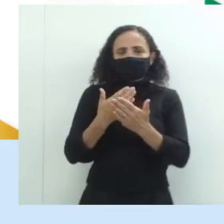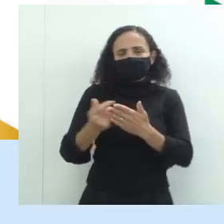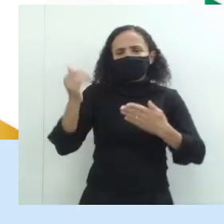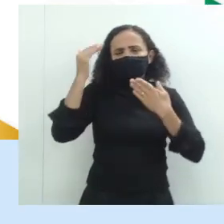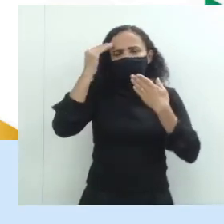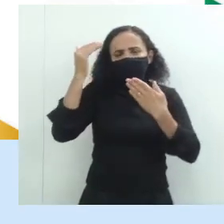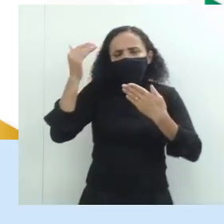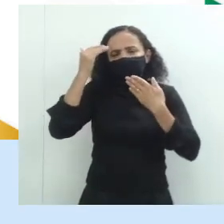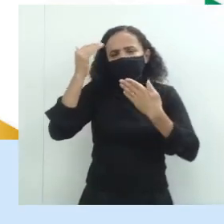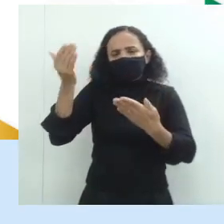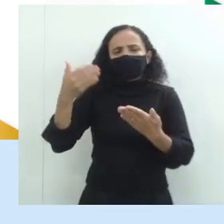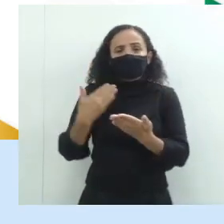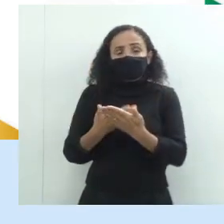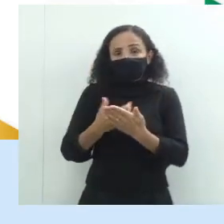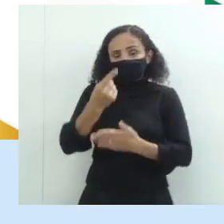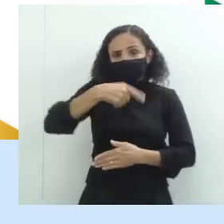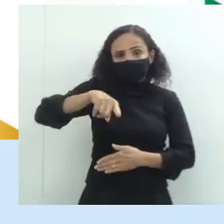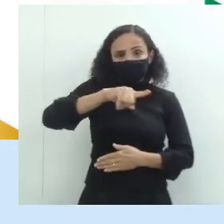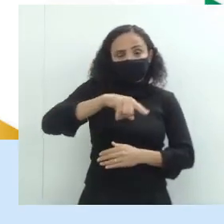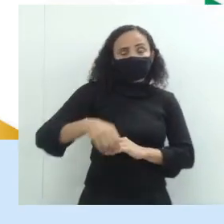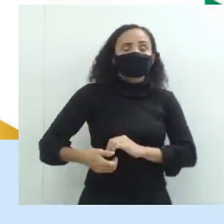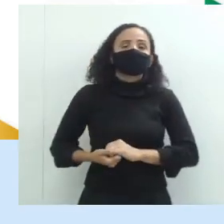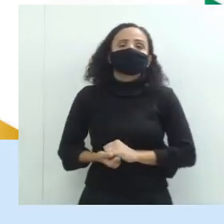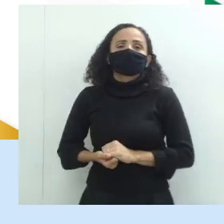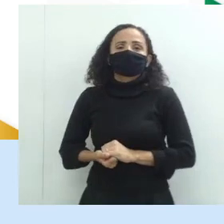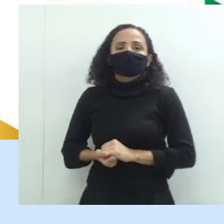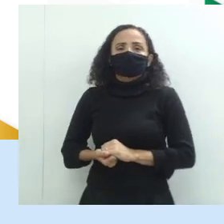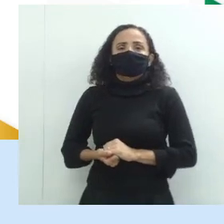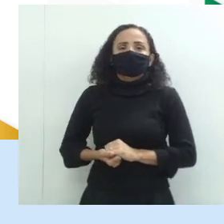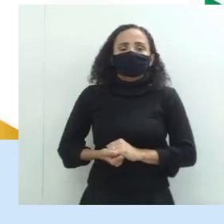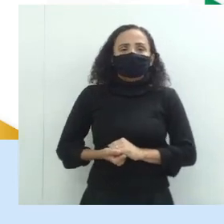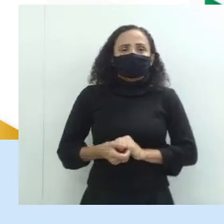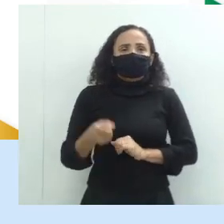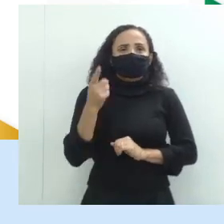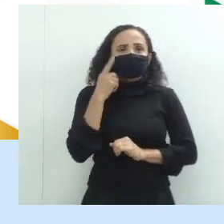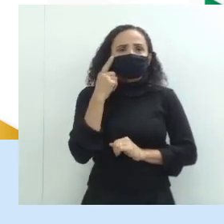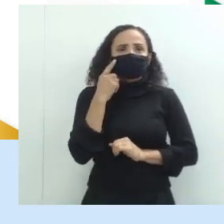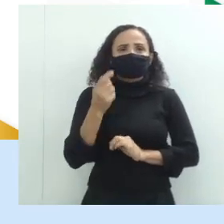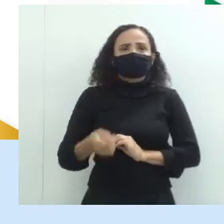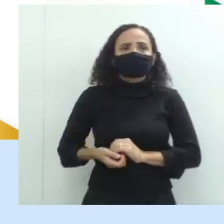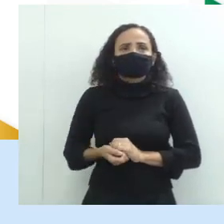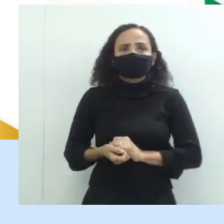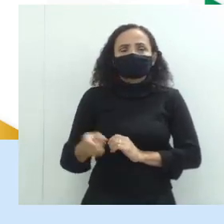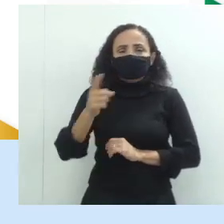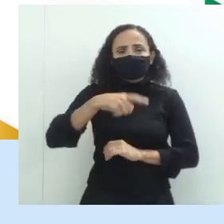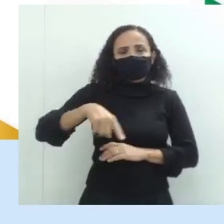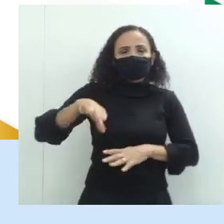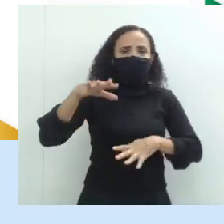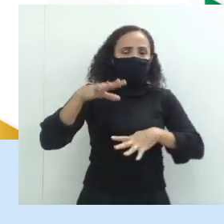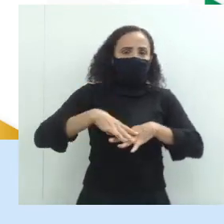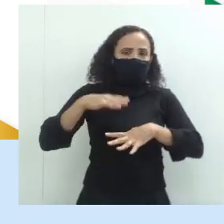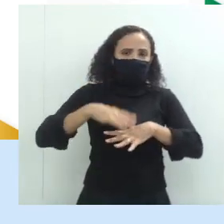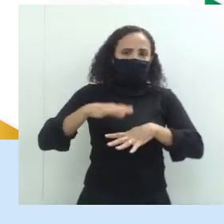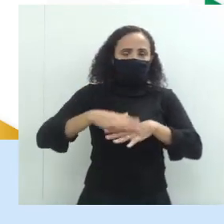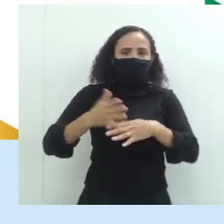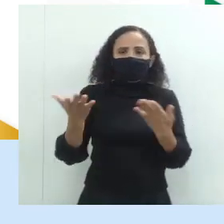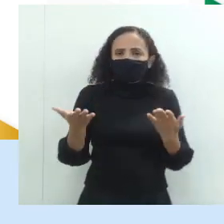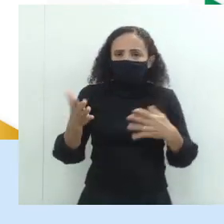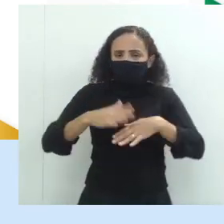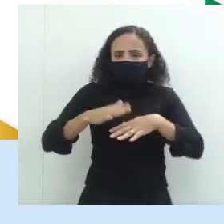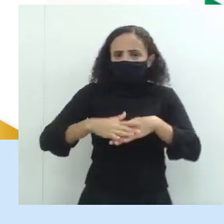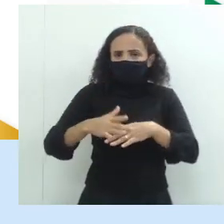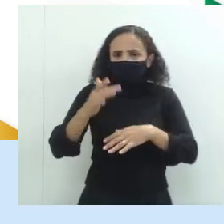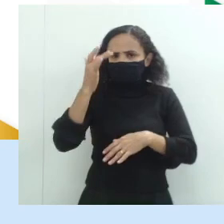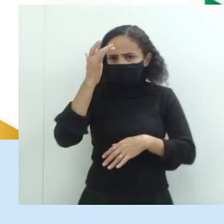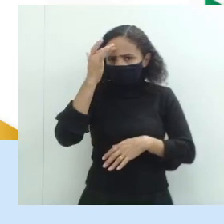Obrigado, manda de volta aí. Ó, preste atenção. Essa é uma questão que talvez não tenha fácil no teu livro didático, mas preste